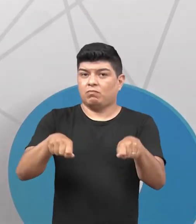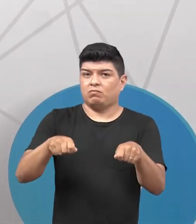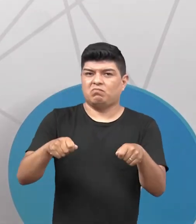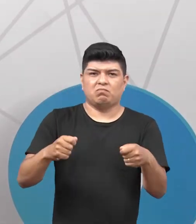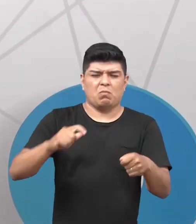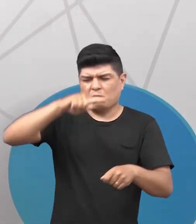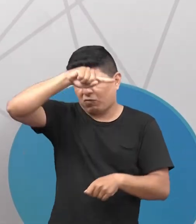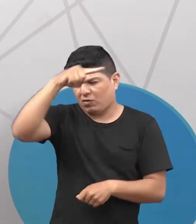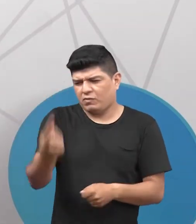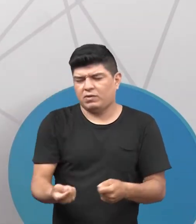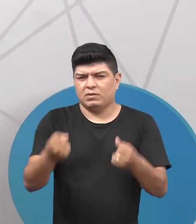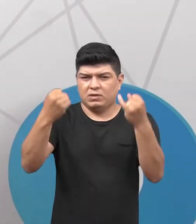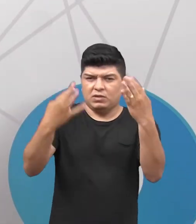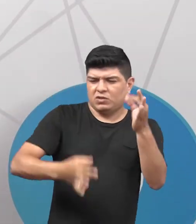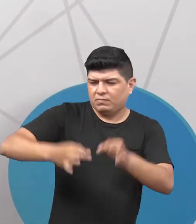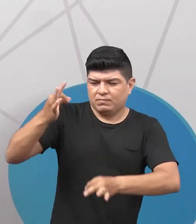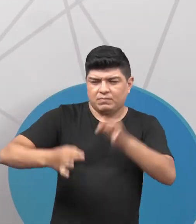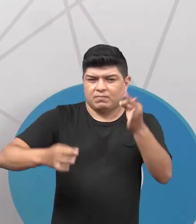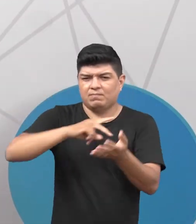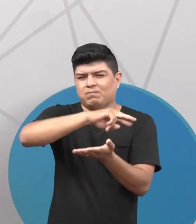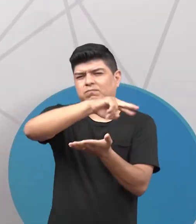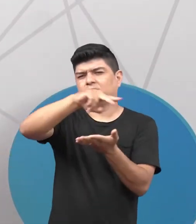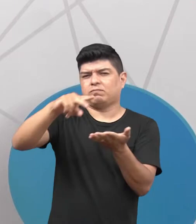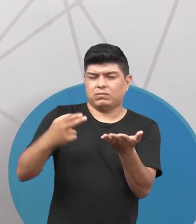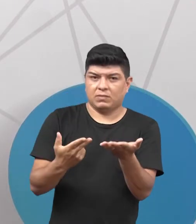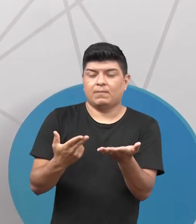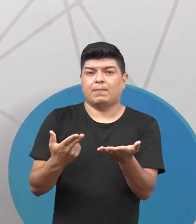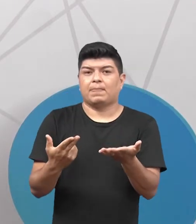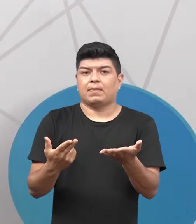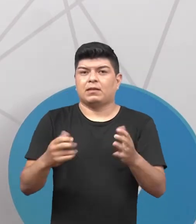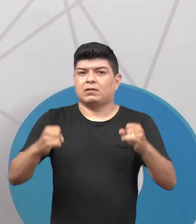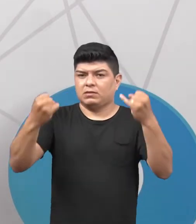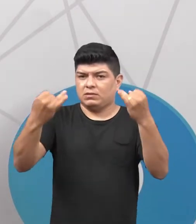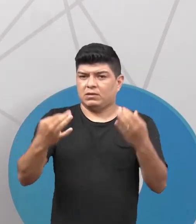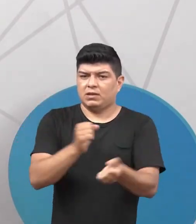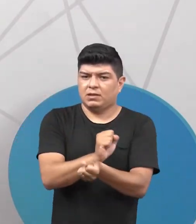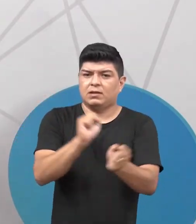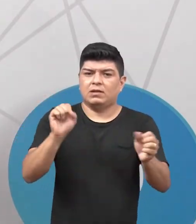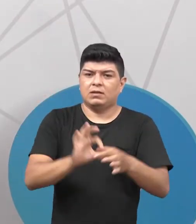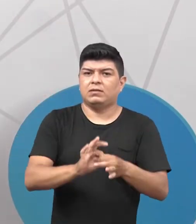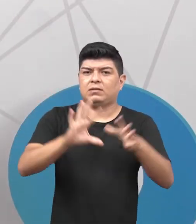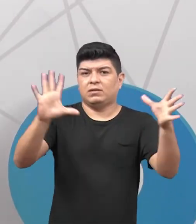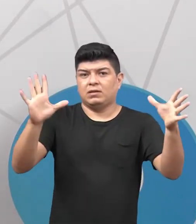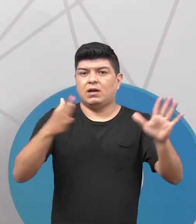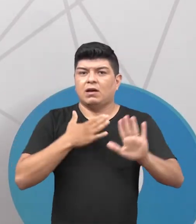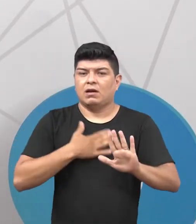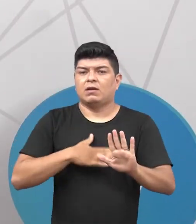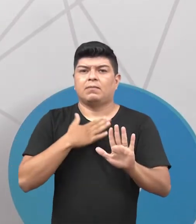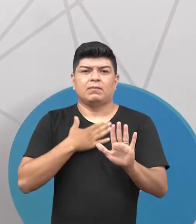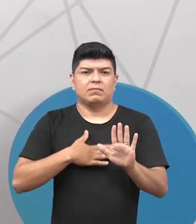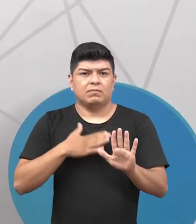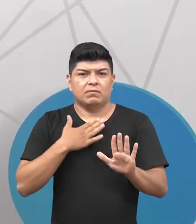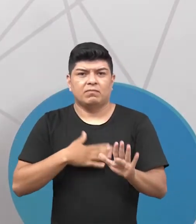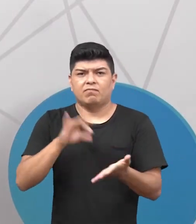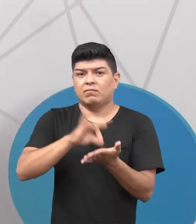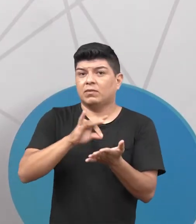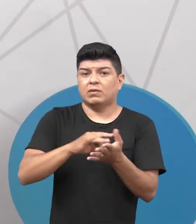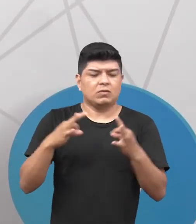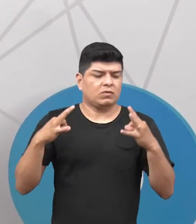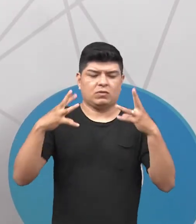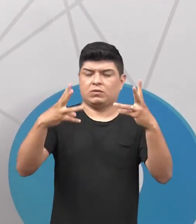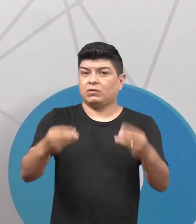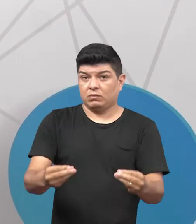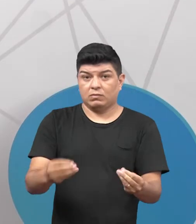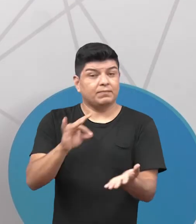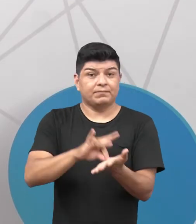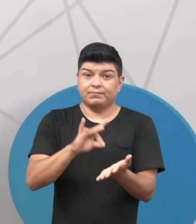de milhares de virtudes: justiça, prudência, temperança, magnanimidade, liberalidade, mansidão, franqueza, são